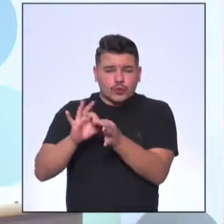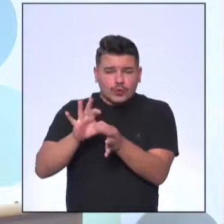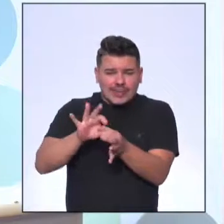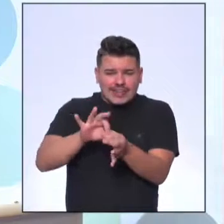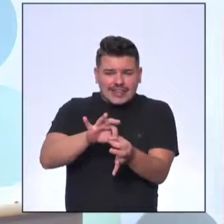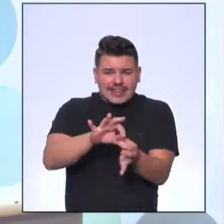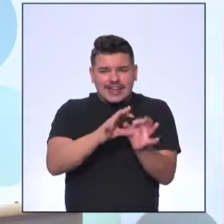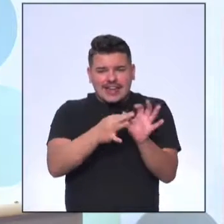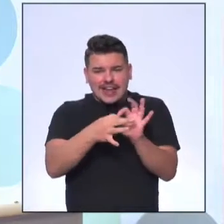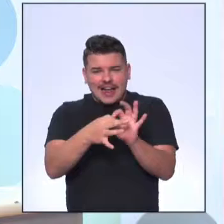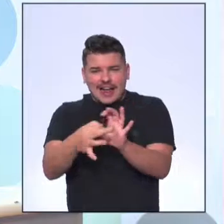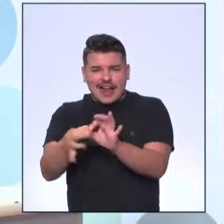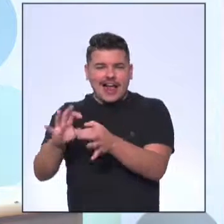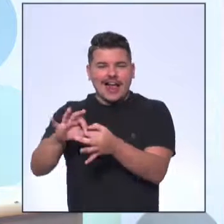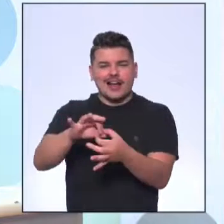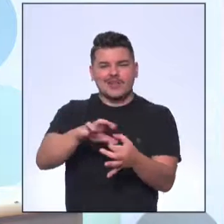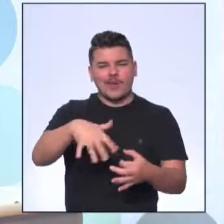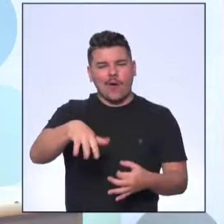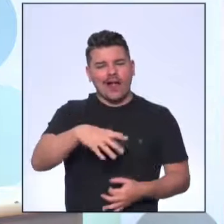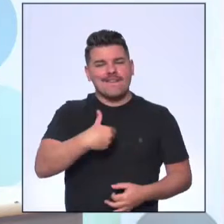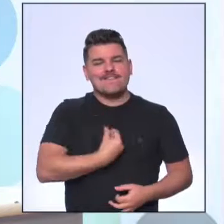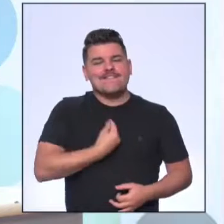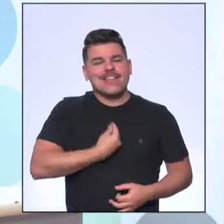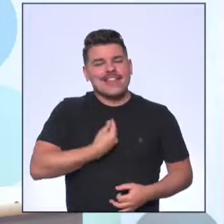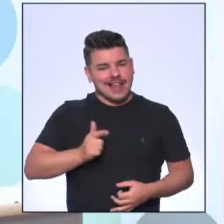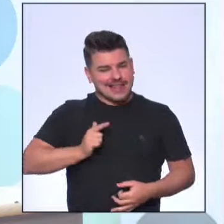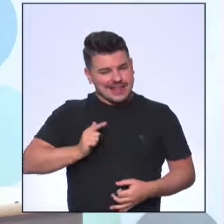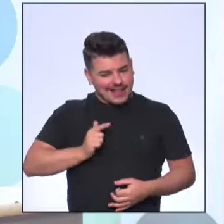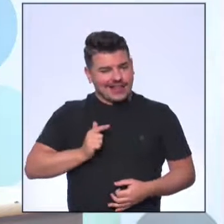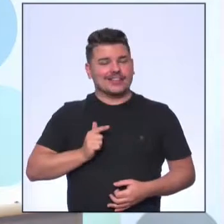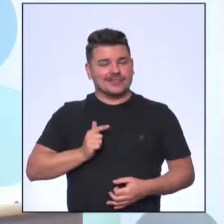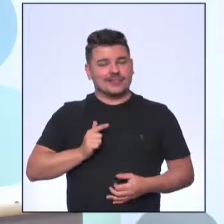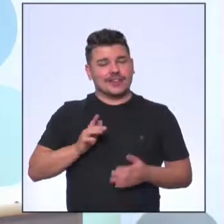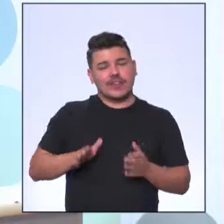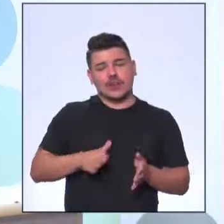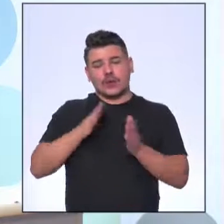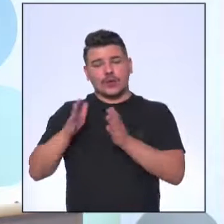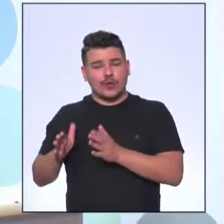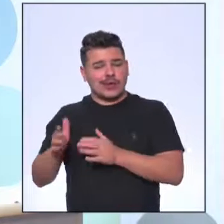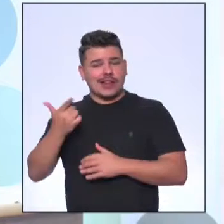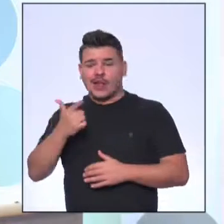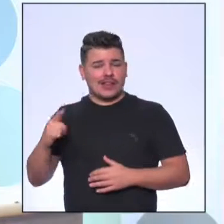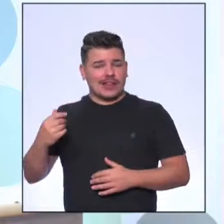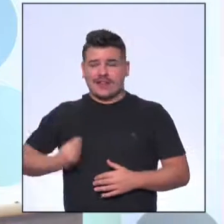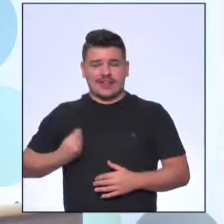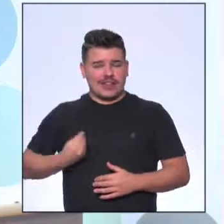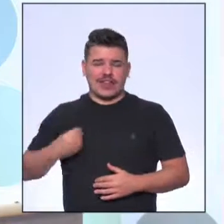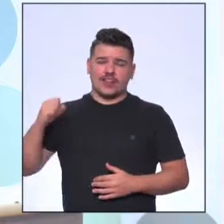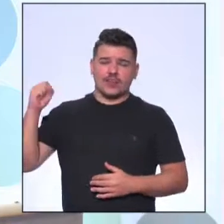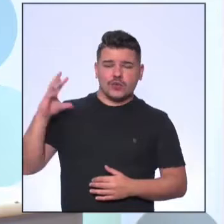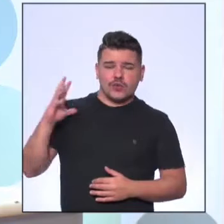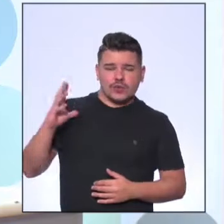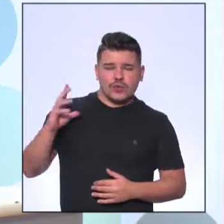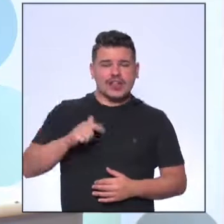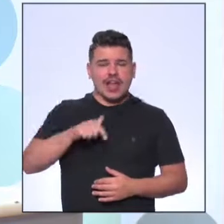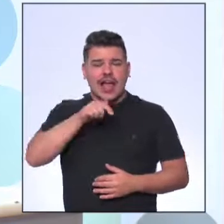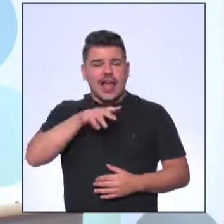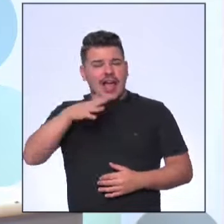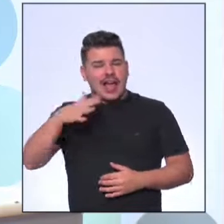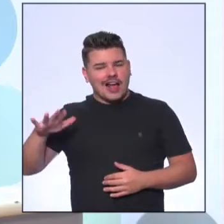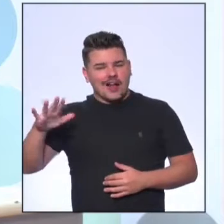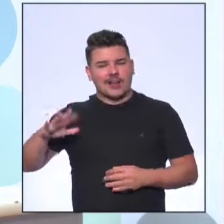vivos, que são seres vivos, e os fatores não vivos, os fatores abióticos. Luz, água, tá?